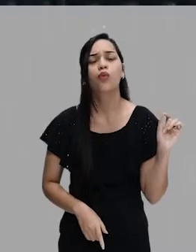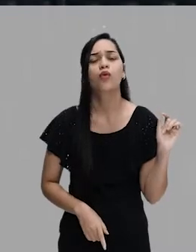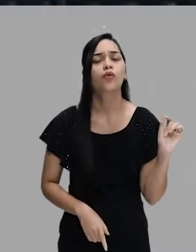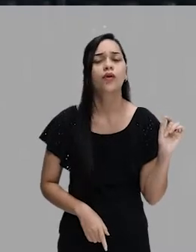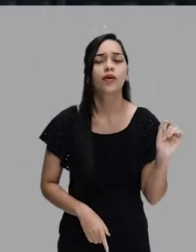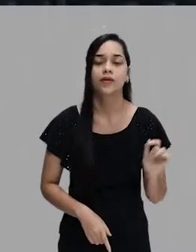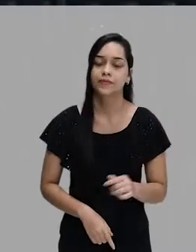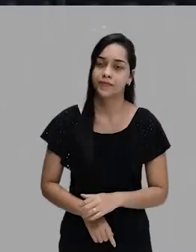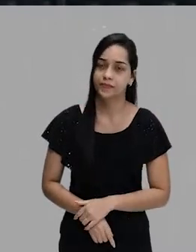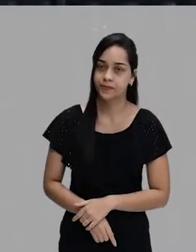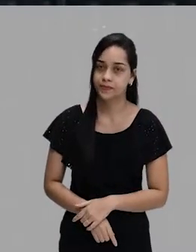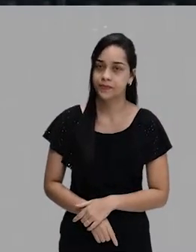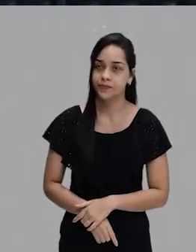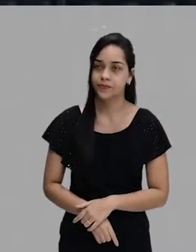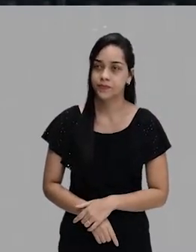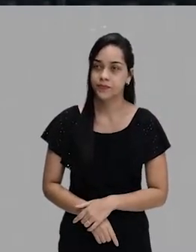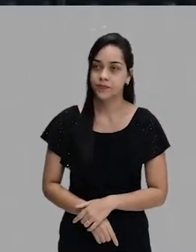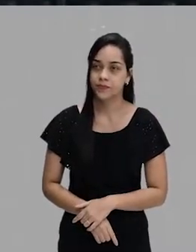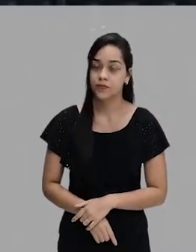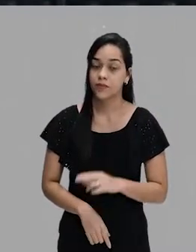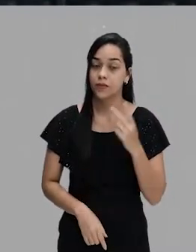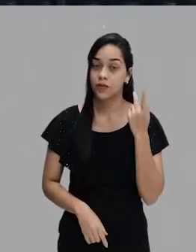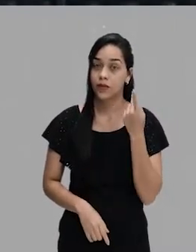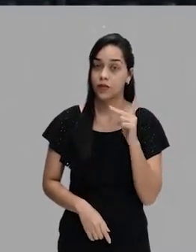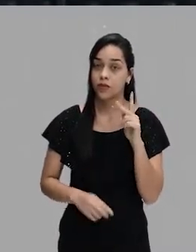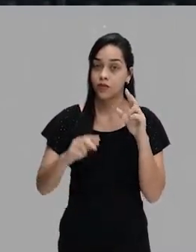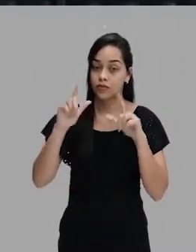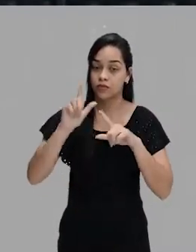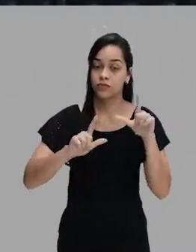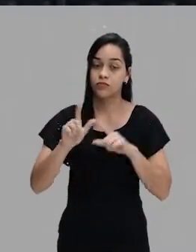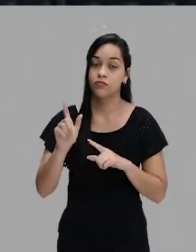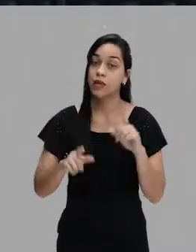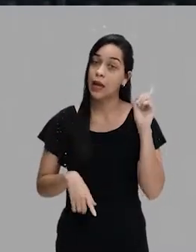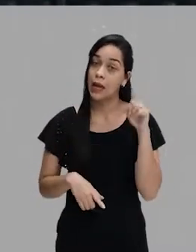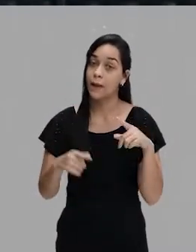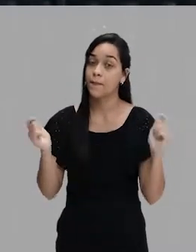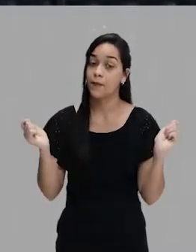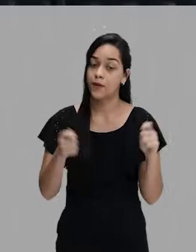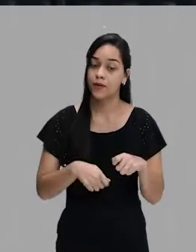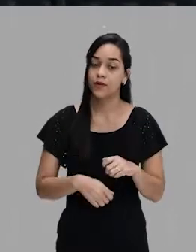Alguma coisa é provável, certo? Então, olha aí na tua tela. Eu coloquei: é provável.